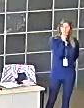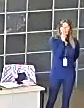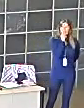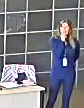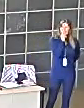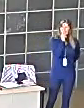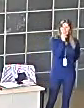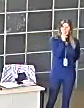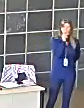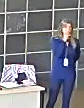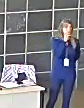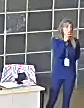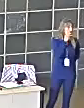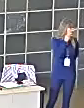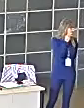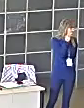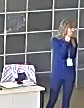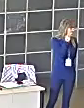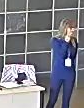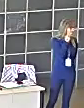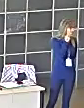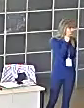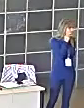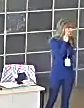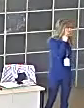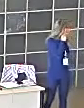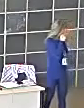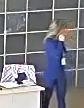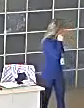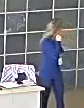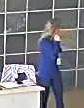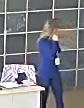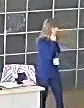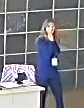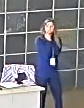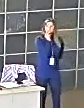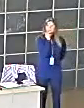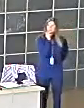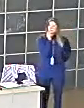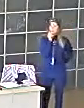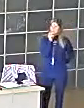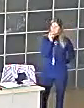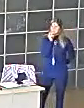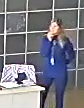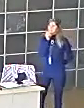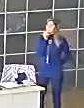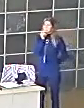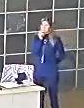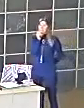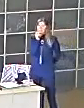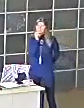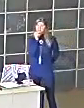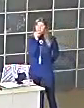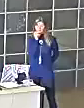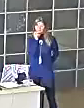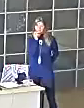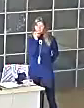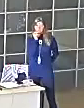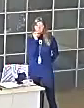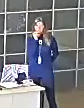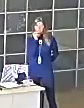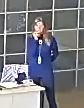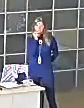é uma honra novamente estar aqui e e falar sobre lei falar